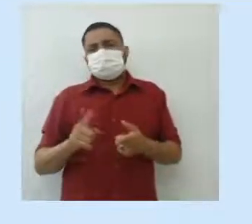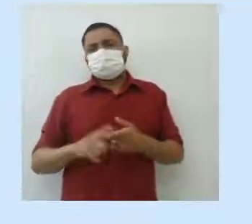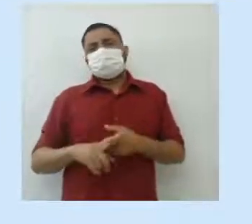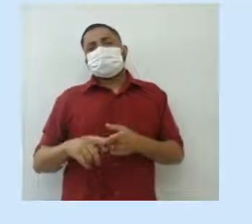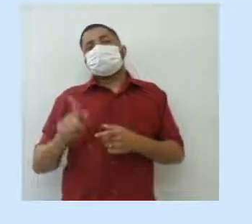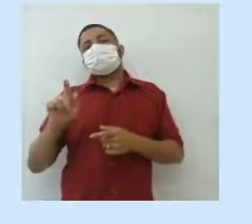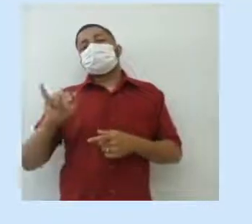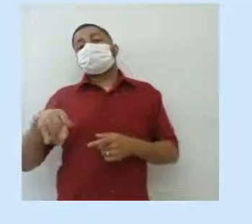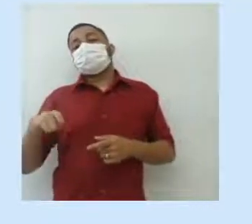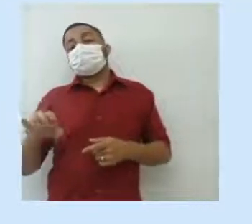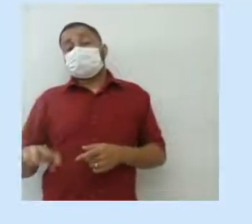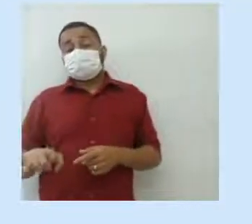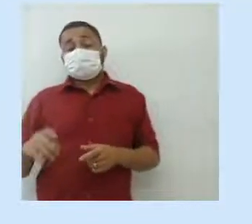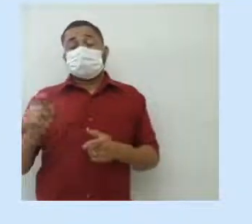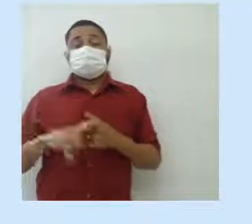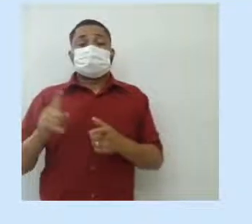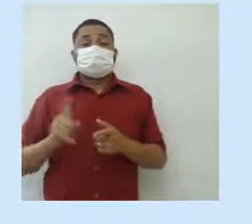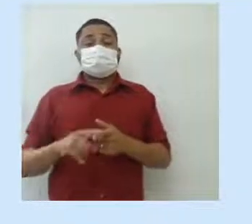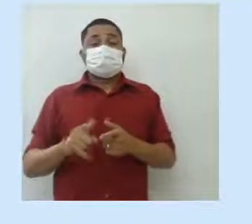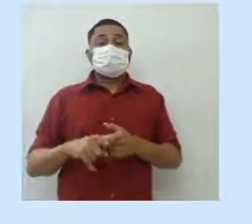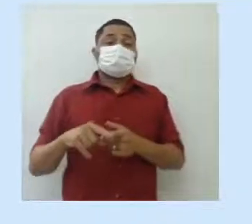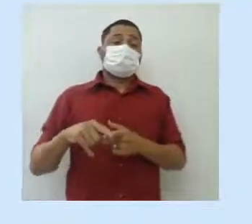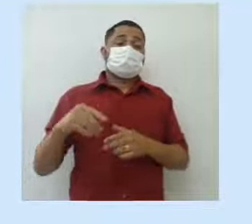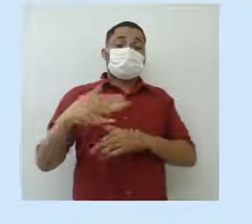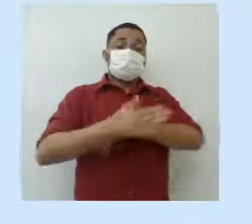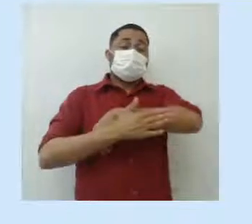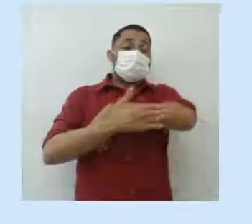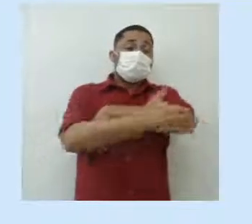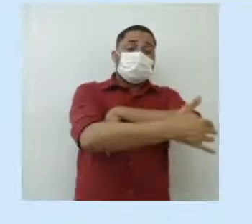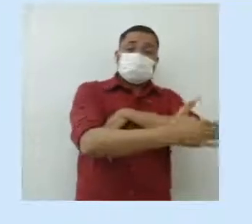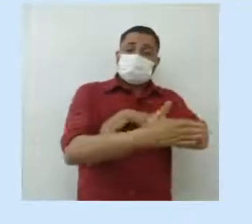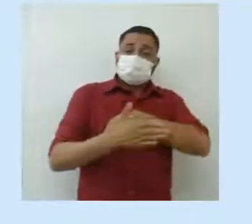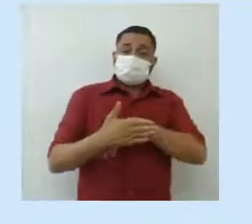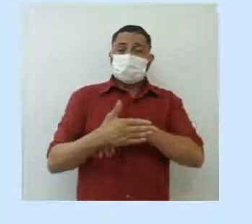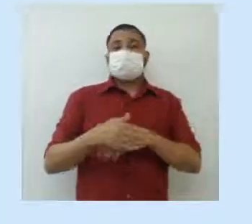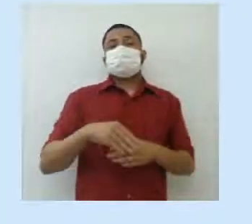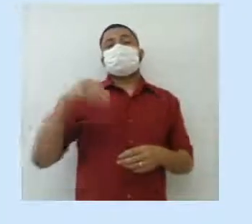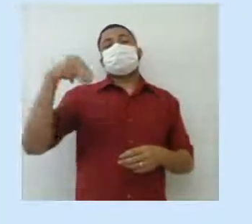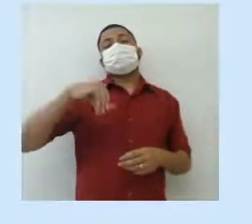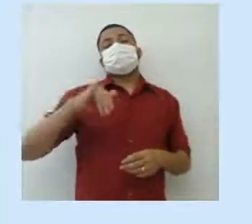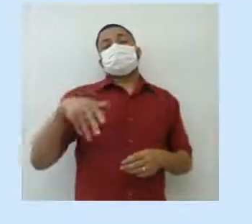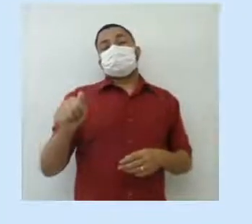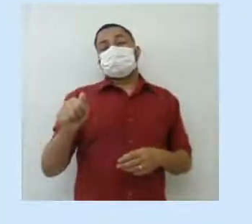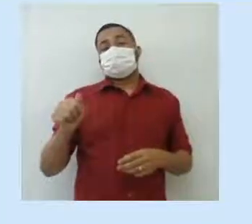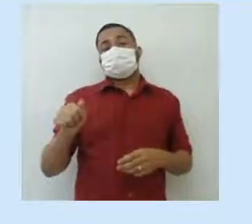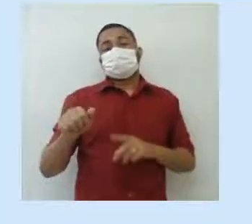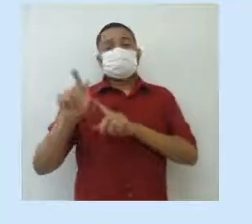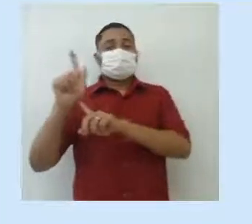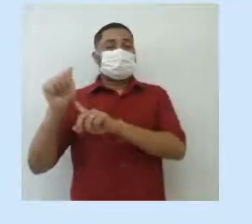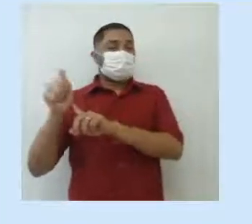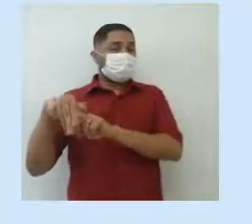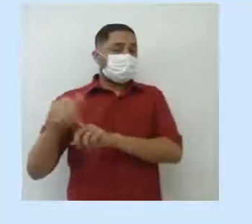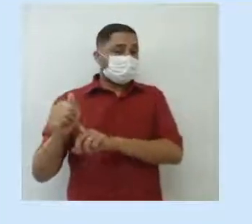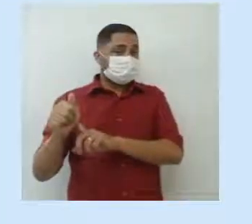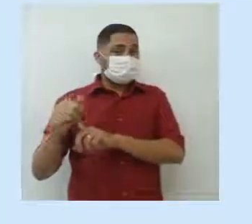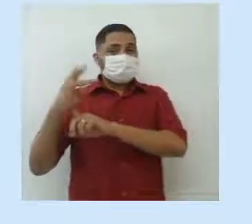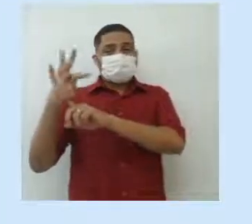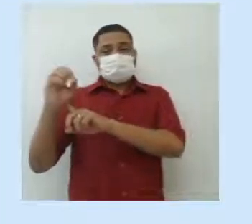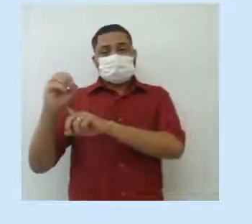Guiné, e da costa da Mina, atuais o quê? Gana,